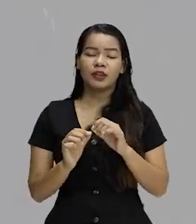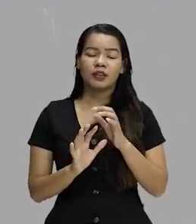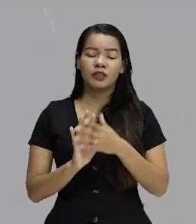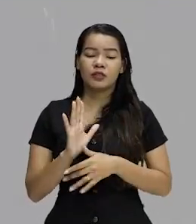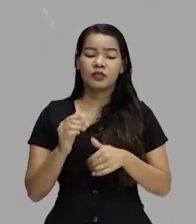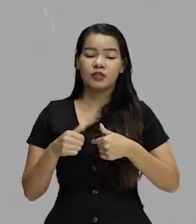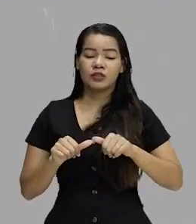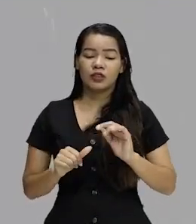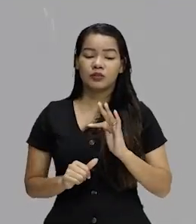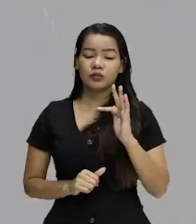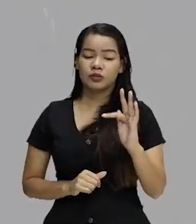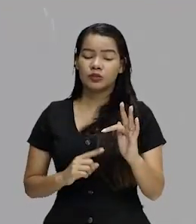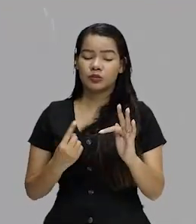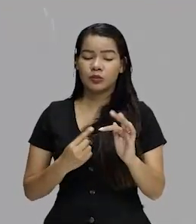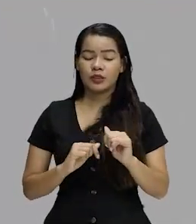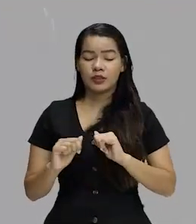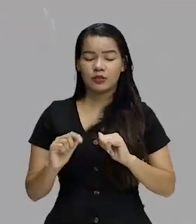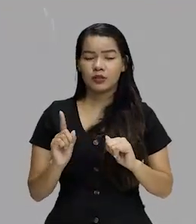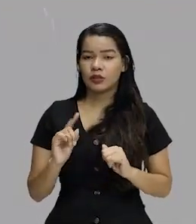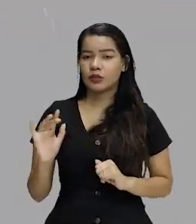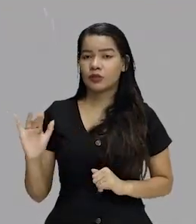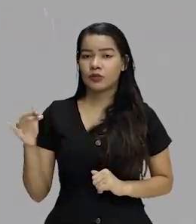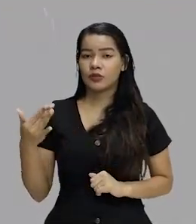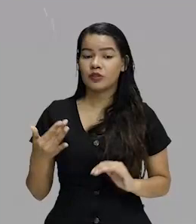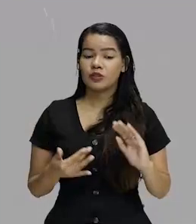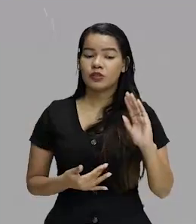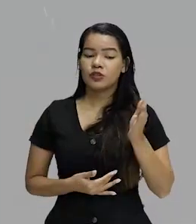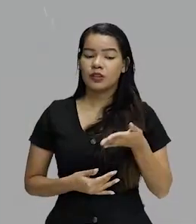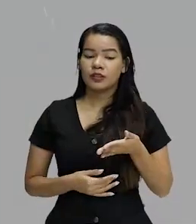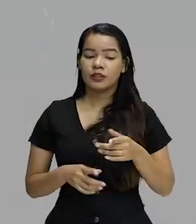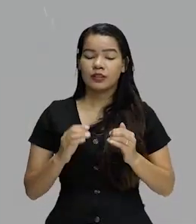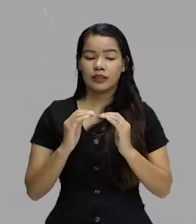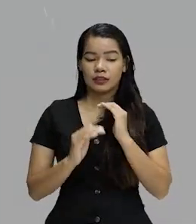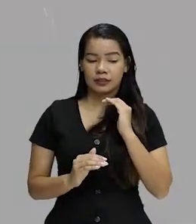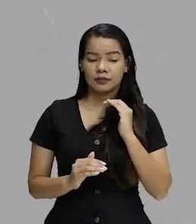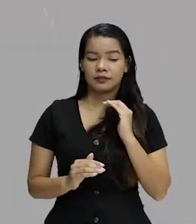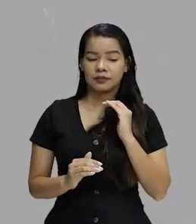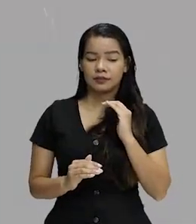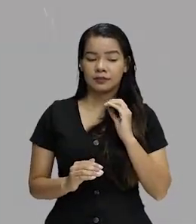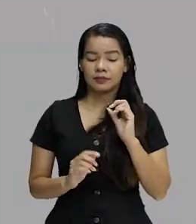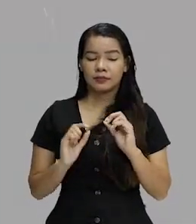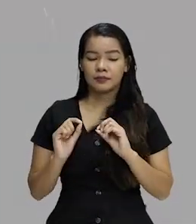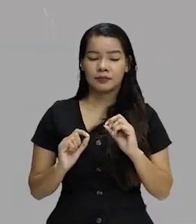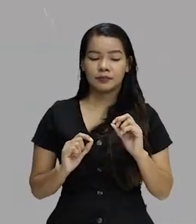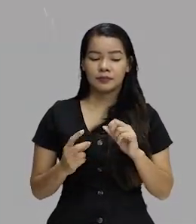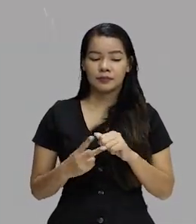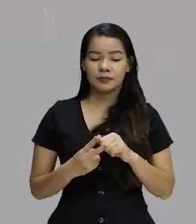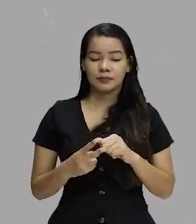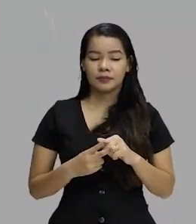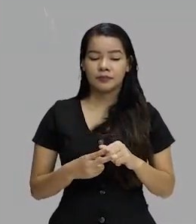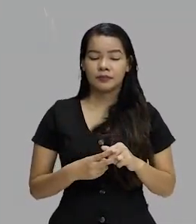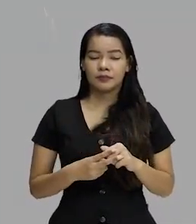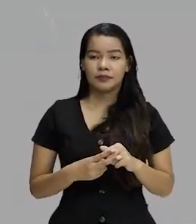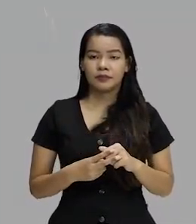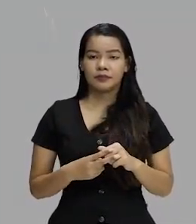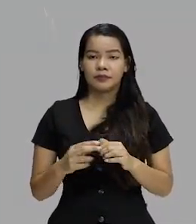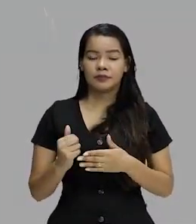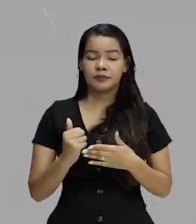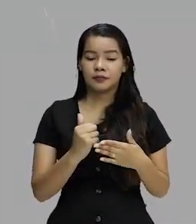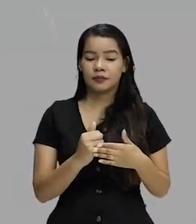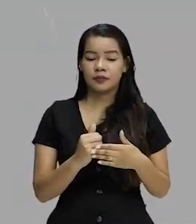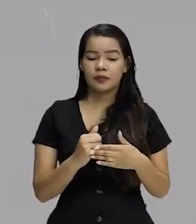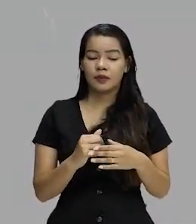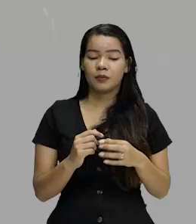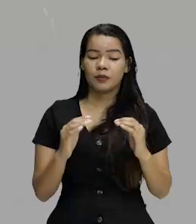ainda não aconteceu. E na contração da forma negativa, que é o verbo auxiliar e o não em inglês, nós vamos